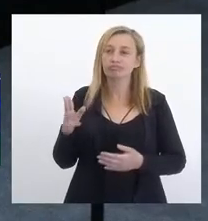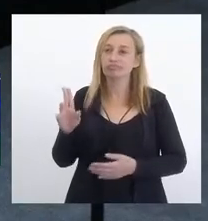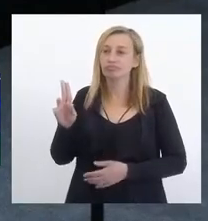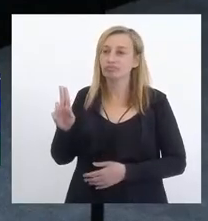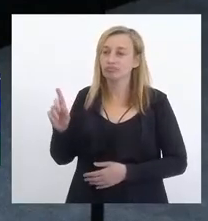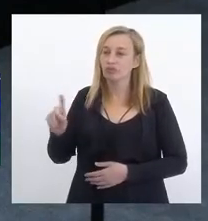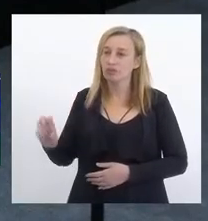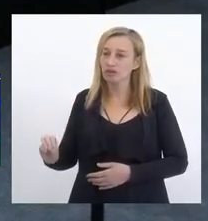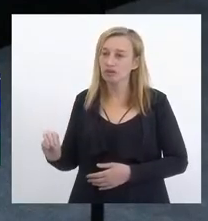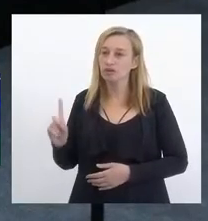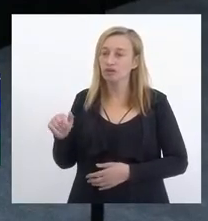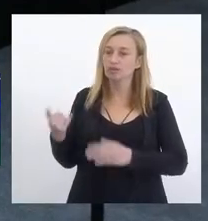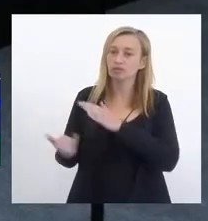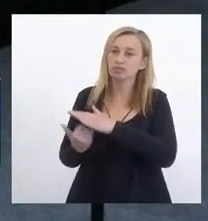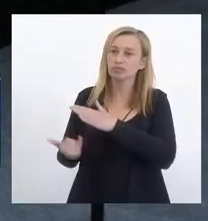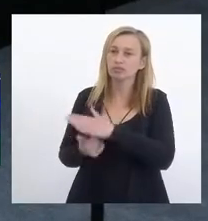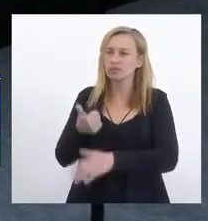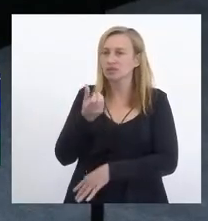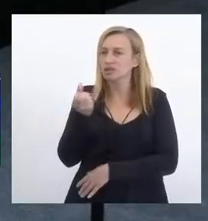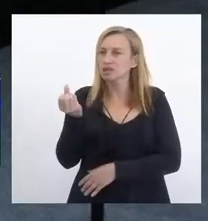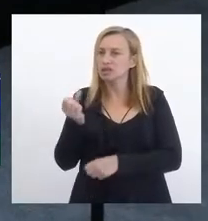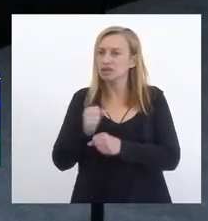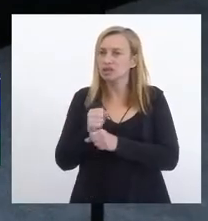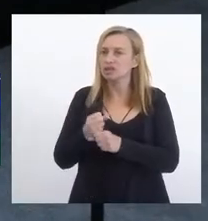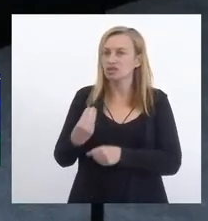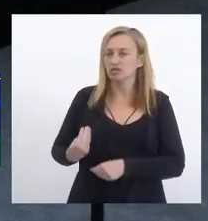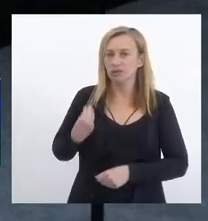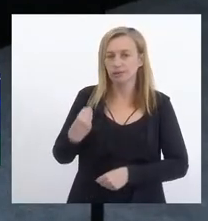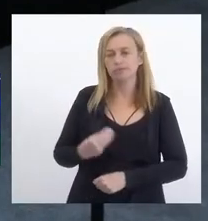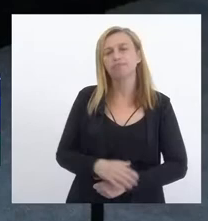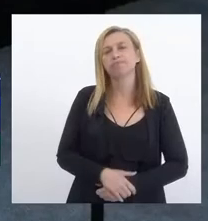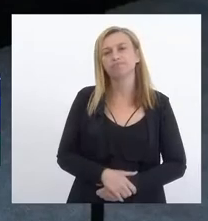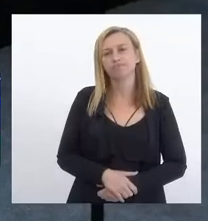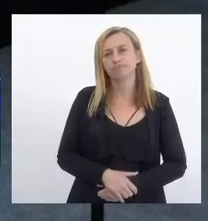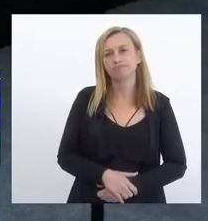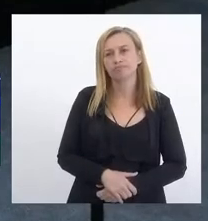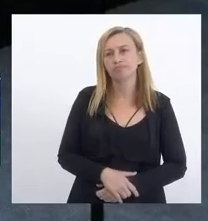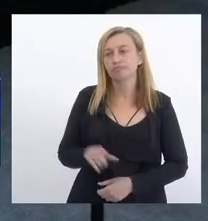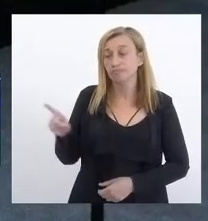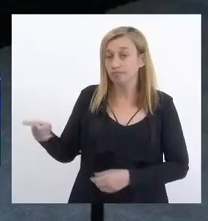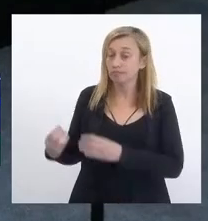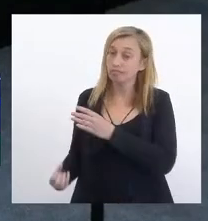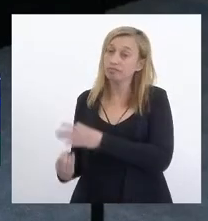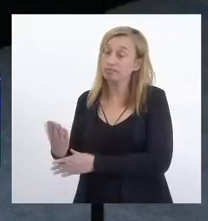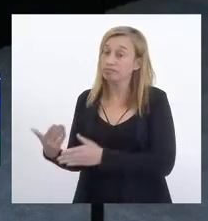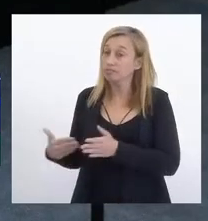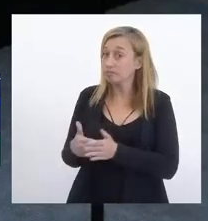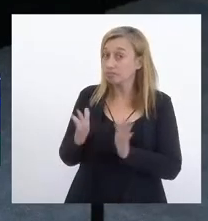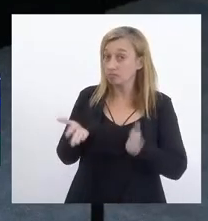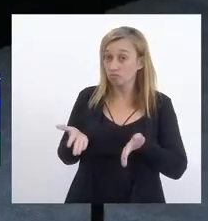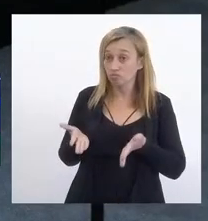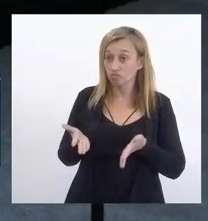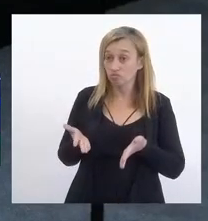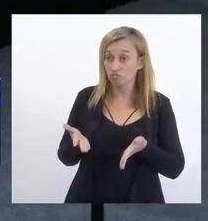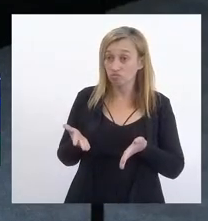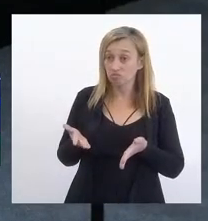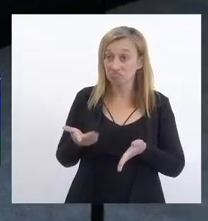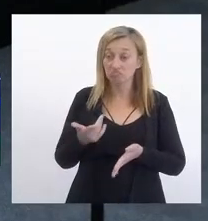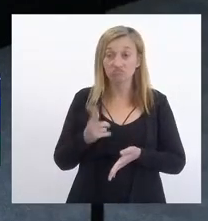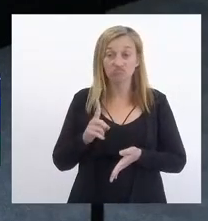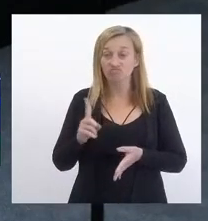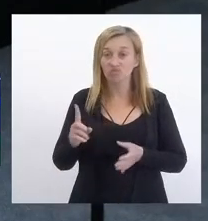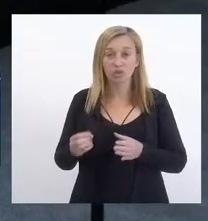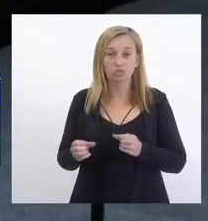tem cerca de 16 anos de existência. Desde que ela foi criada até hoje, ela não